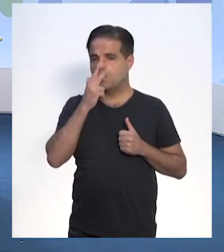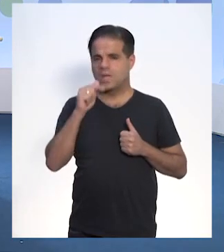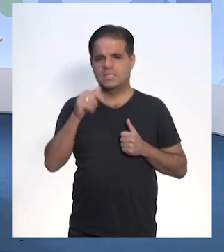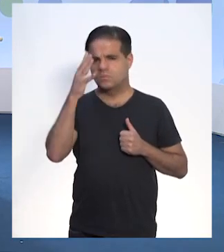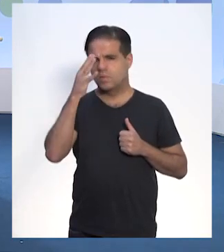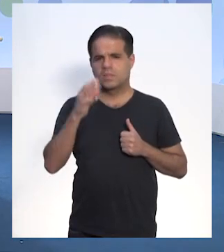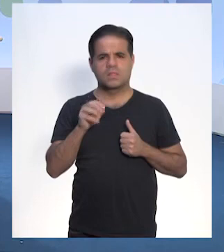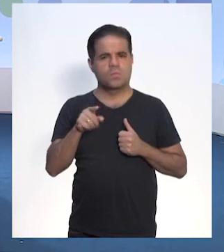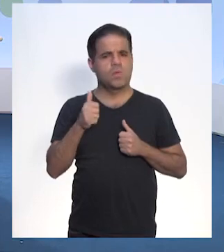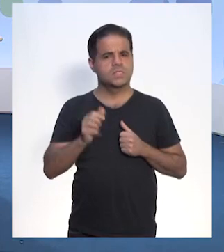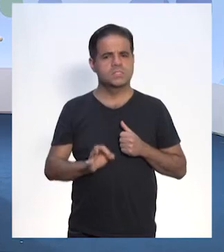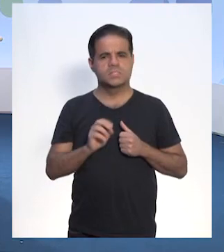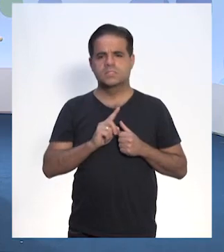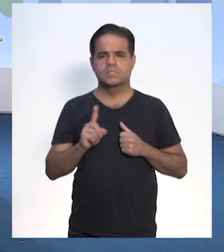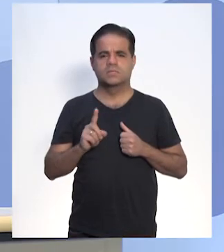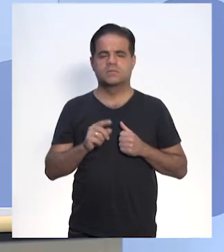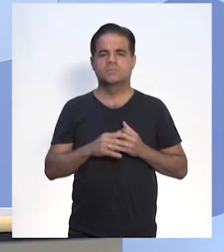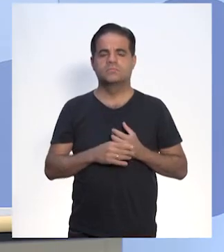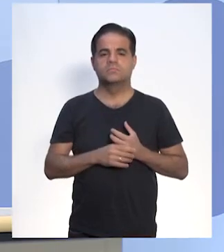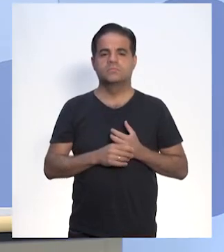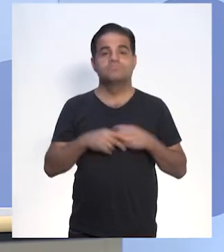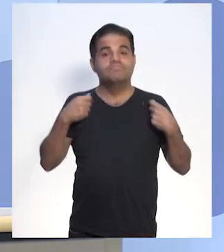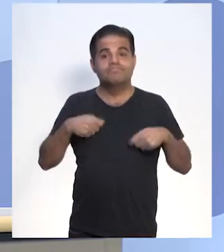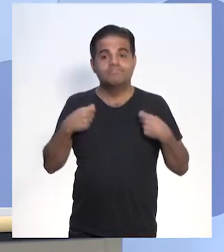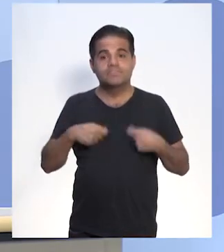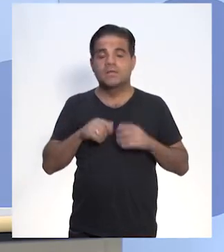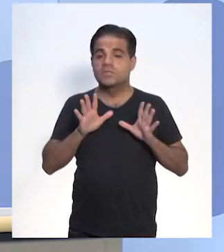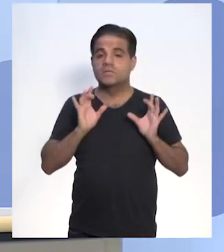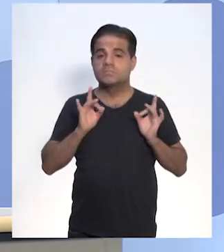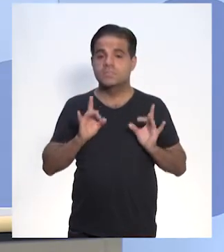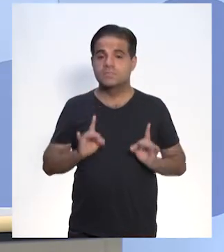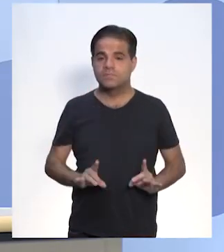isso, vamos lá agora. Agora sim. E aí, respostas da 2?